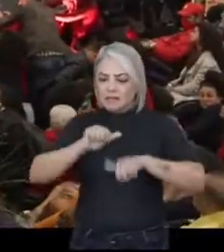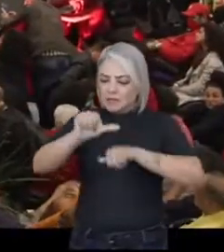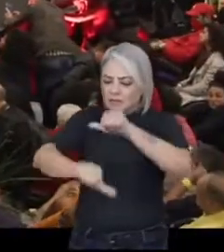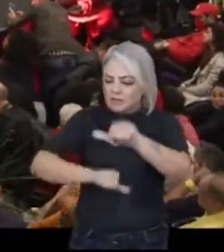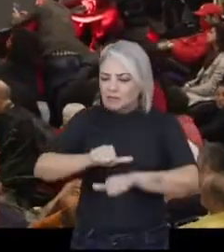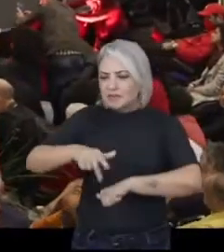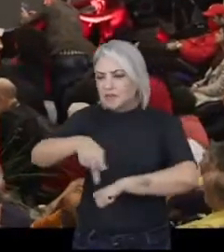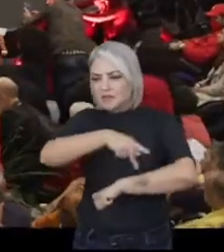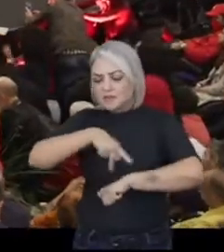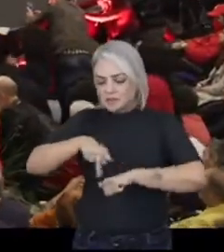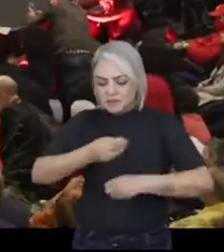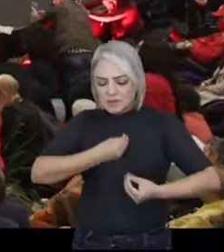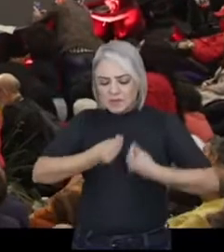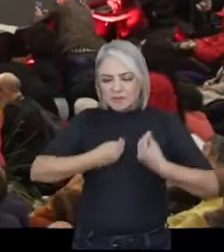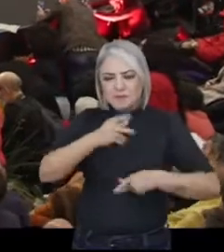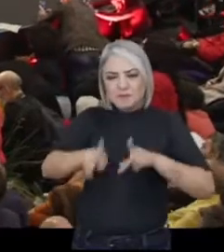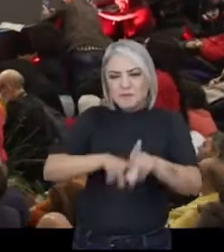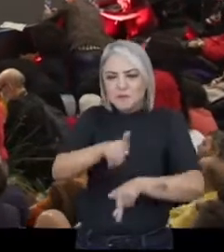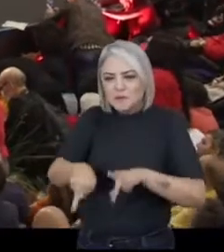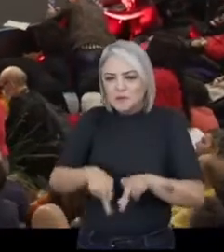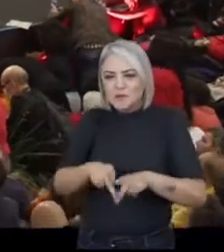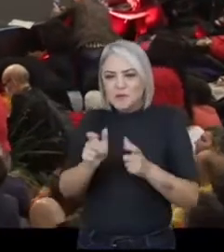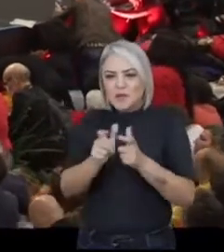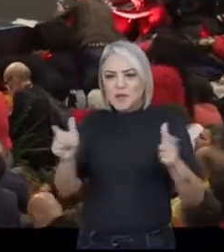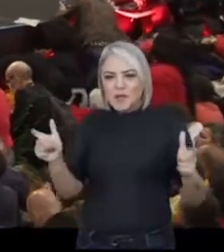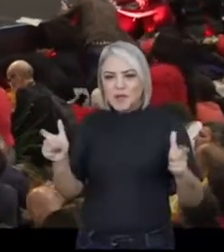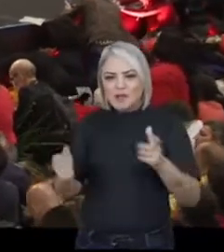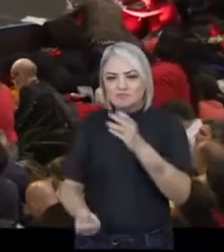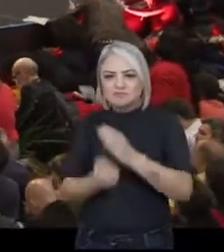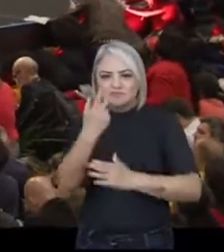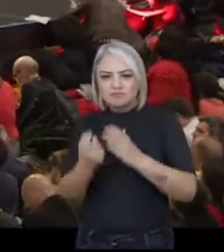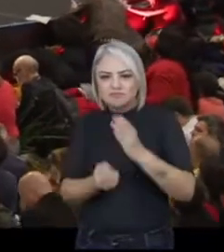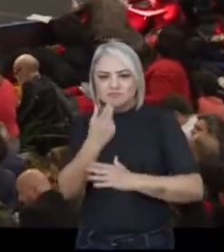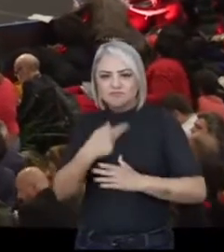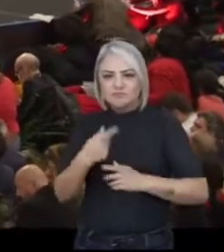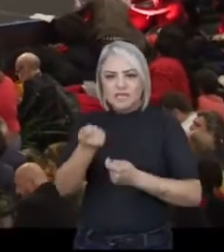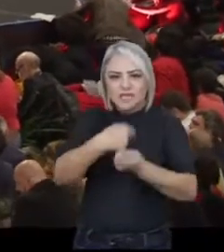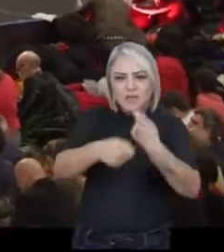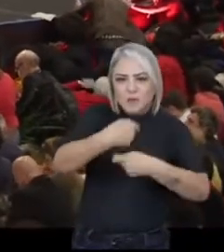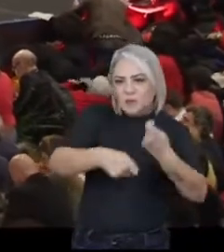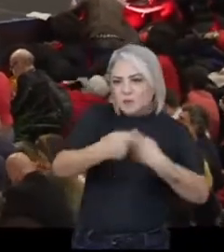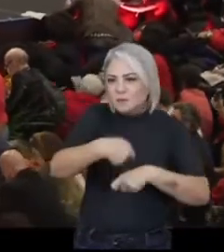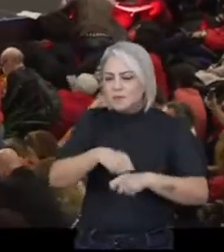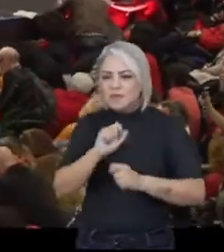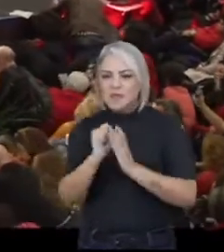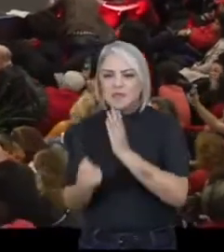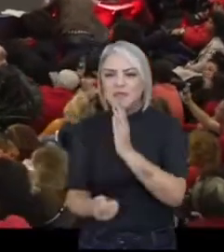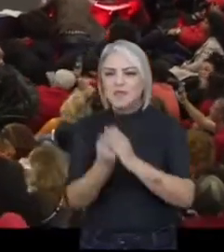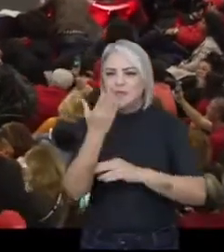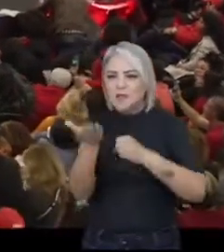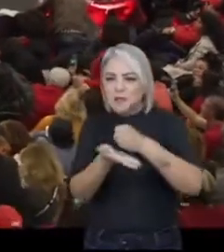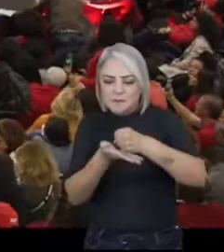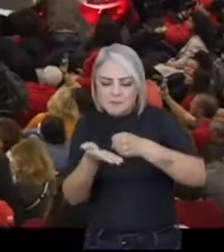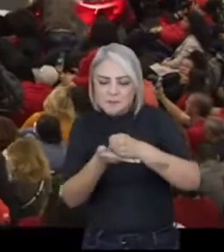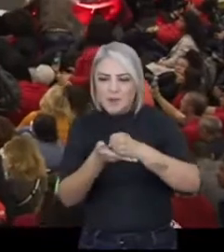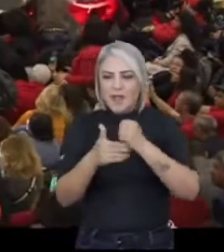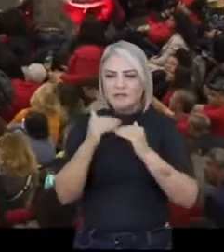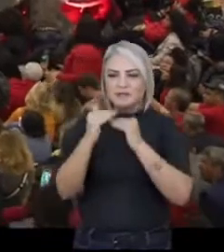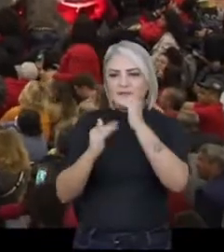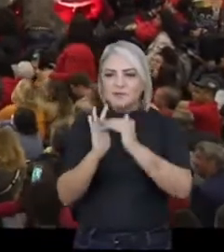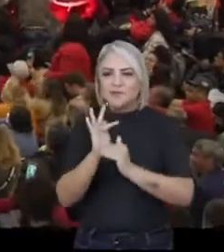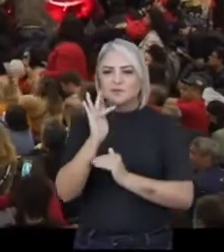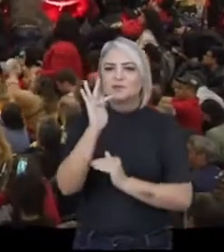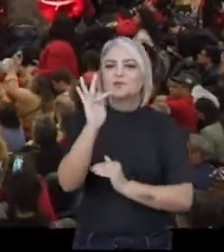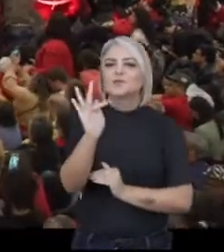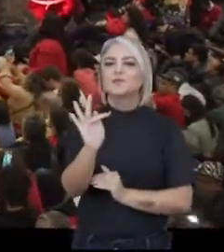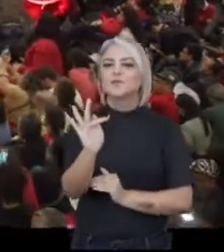seu povo, aumentar a produtividade da economia e criar as bases para o progresso e o futuro. Mas o